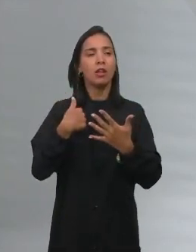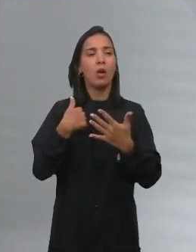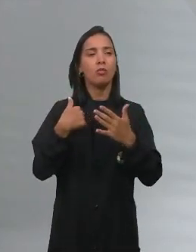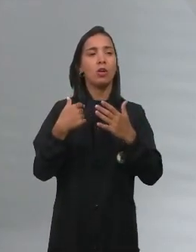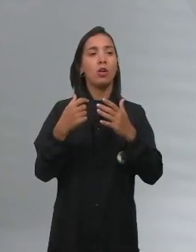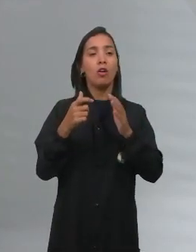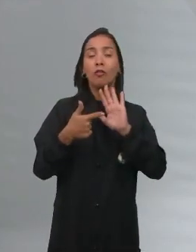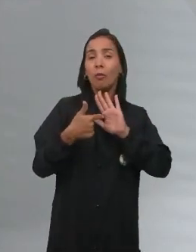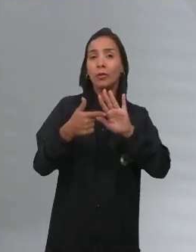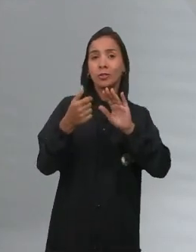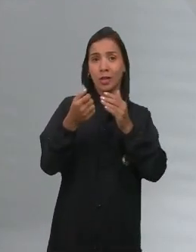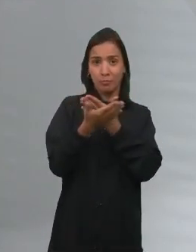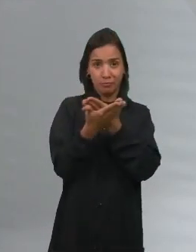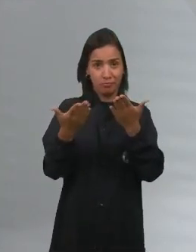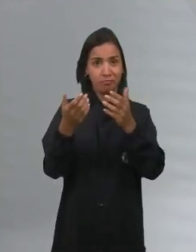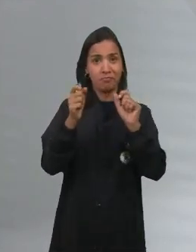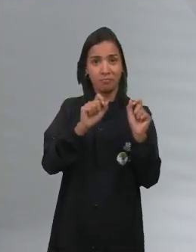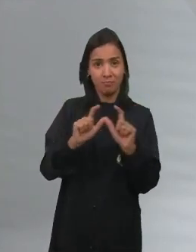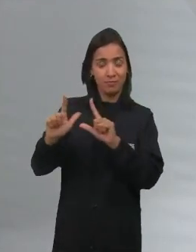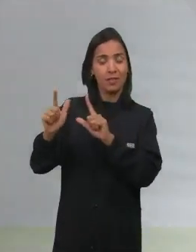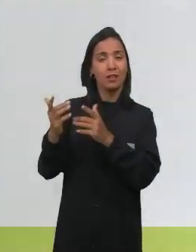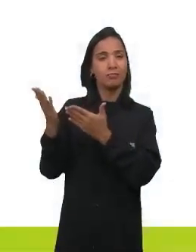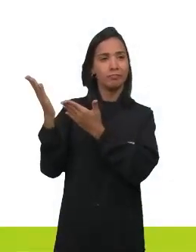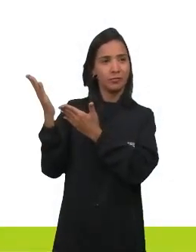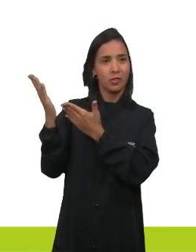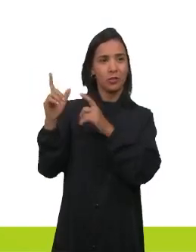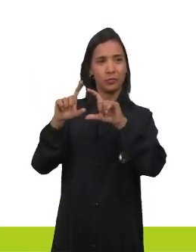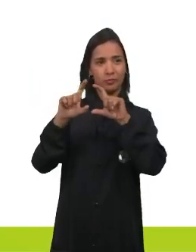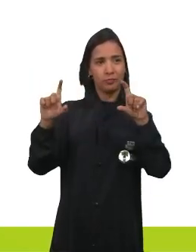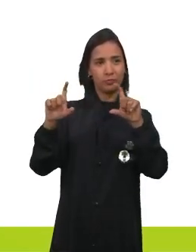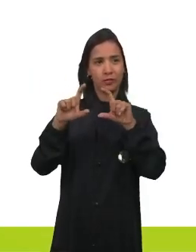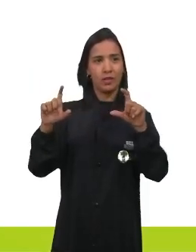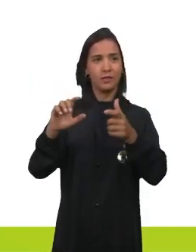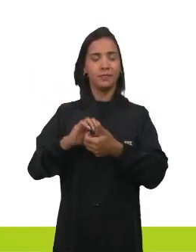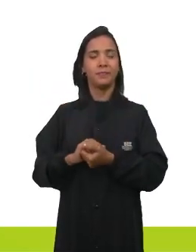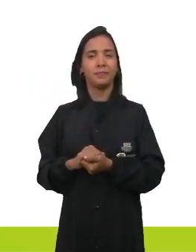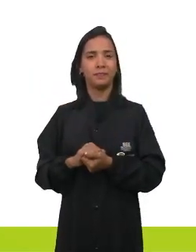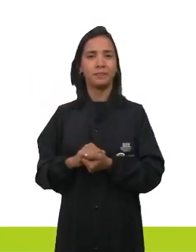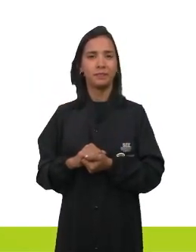bem sucinto, para mostrar esse estereótipo. Diz assim: